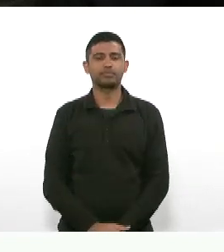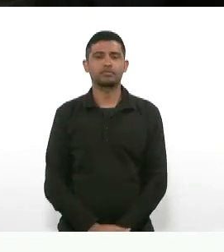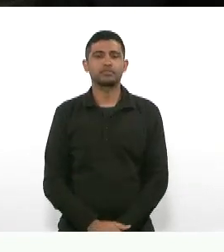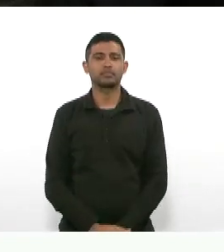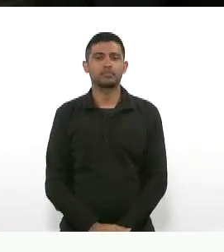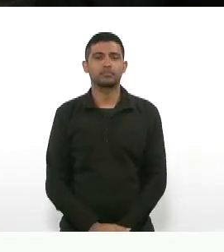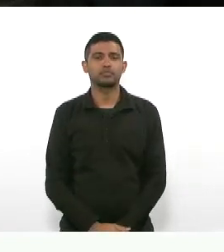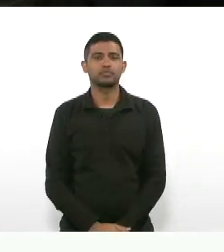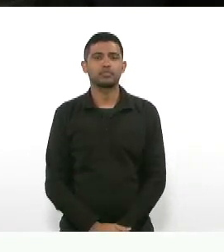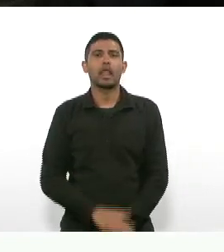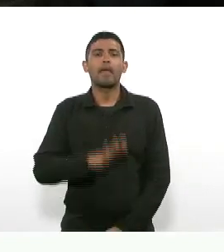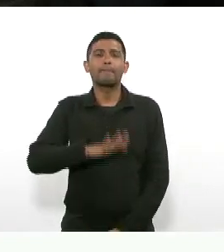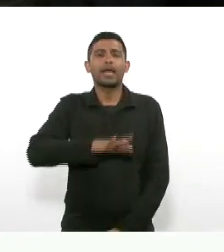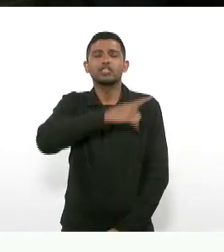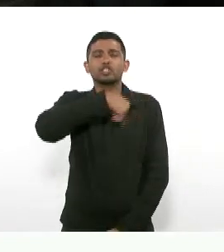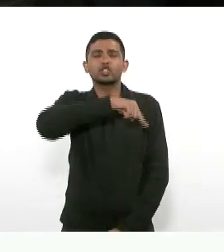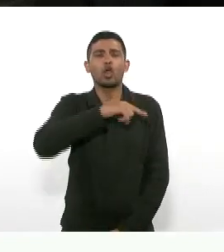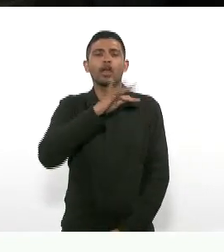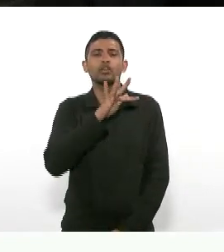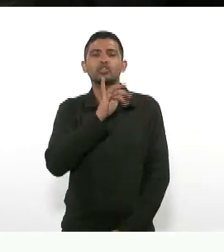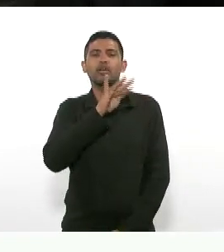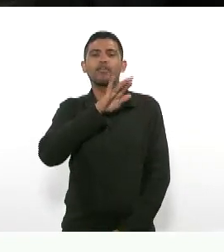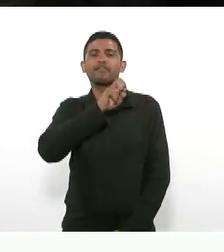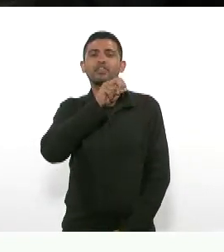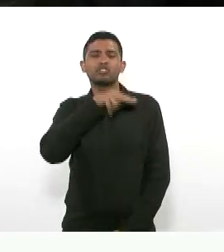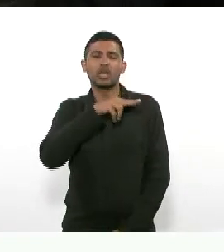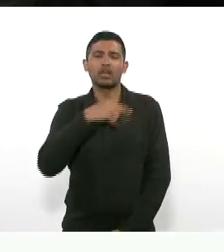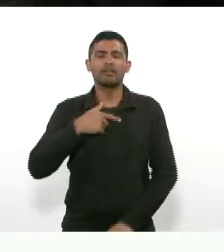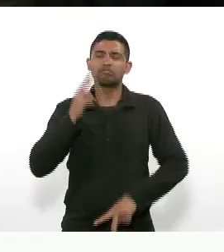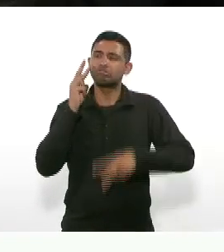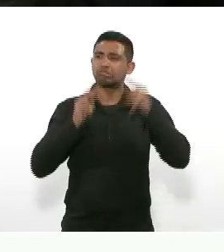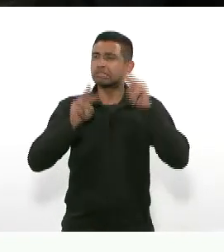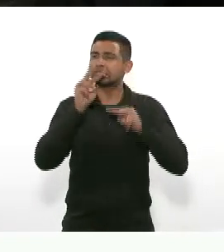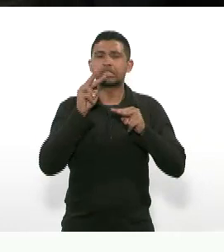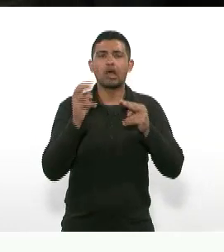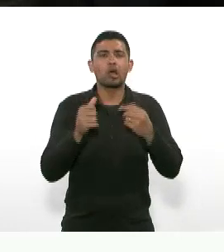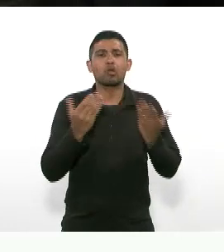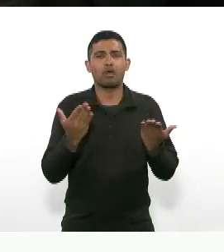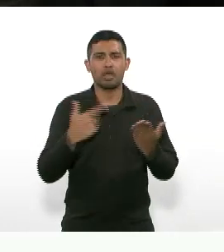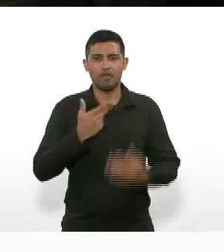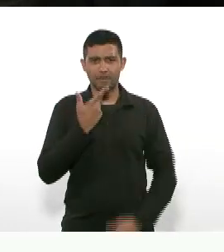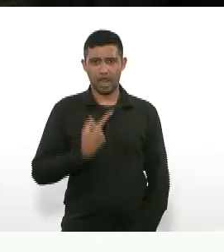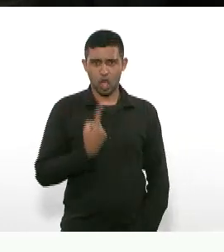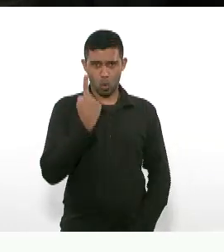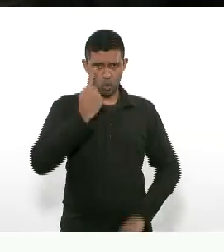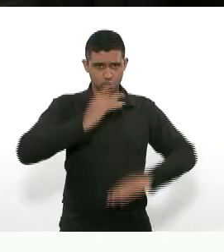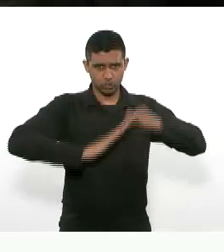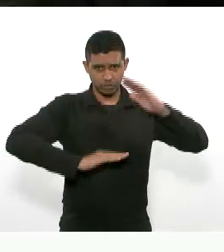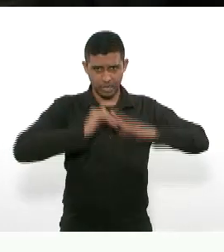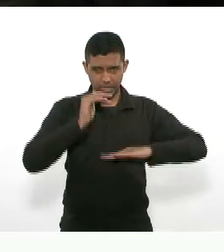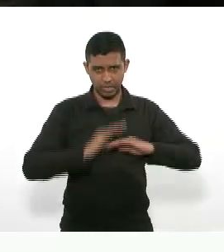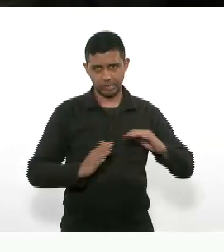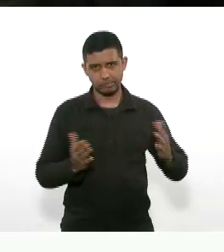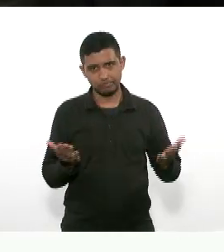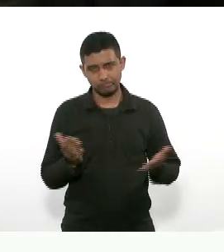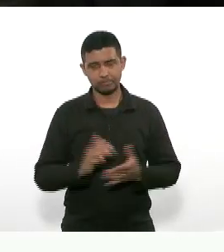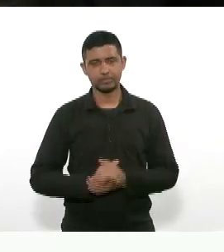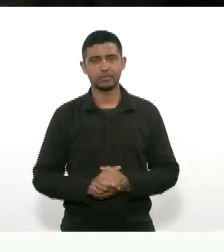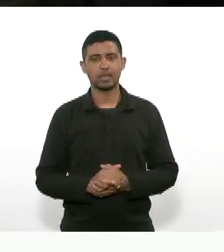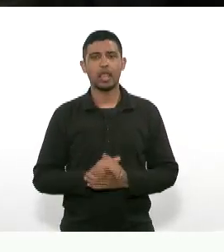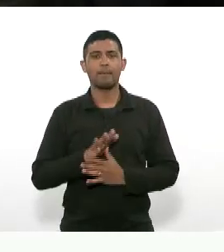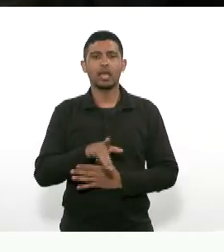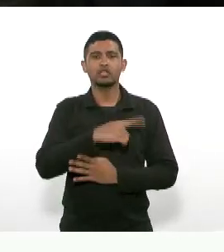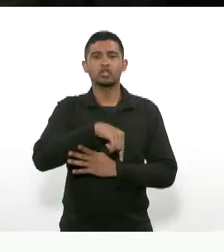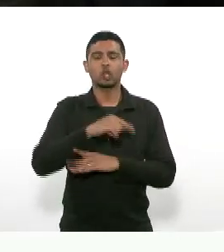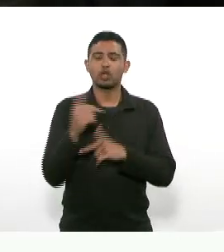E qual é a visão da Firjan em relação ao tema? Como eu disse, não sou o único não especialista na mesa, talvez, mas nós